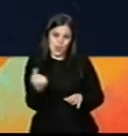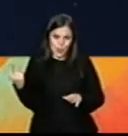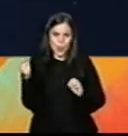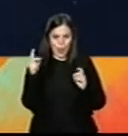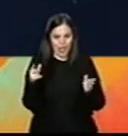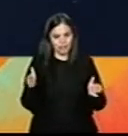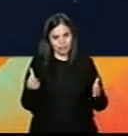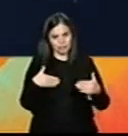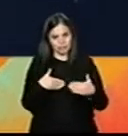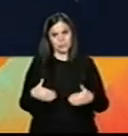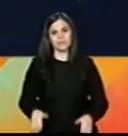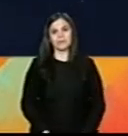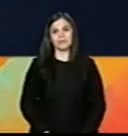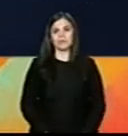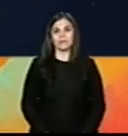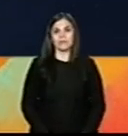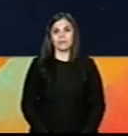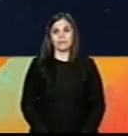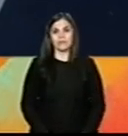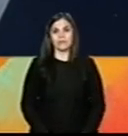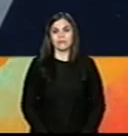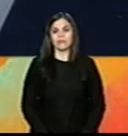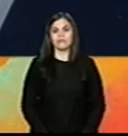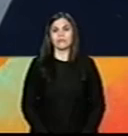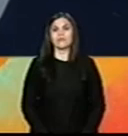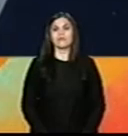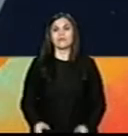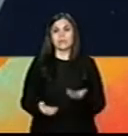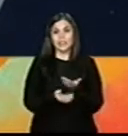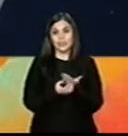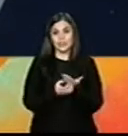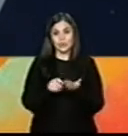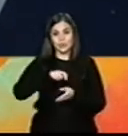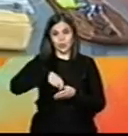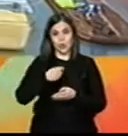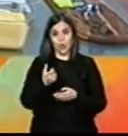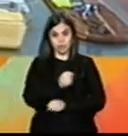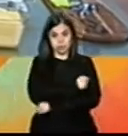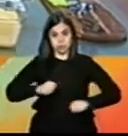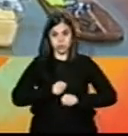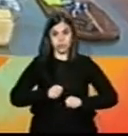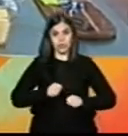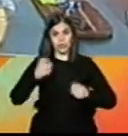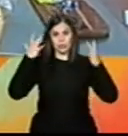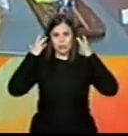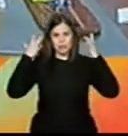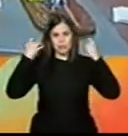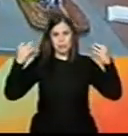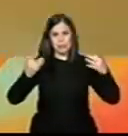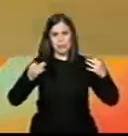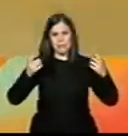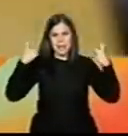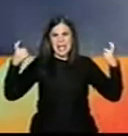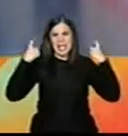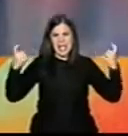Este eu acho que fogão deve... ou placas estarão prestes a explodir. Estamos aqui a ouvir um pi, pi, pi. Sai